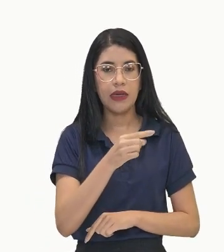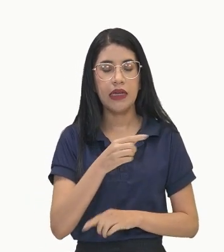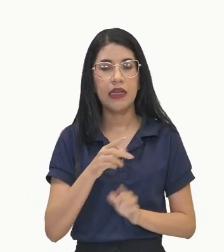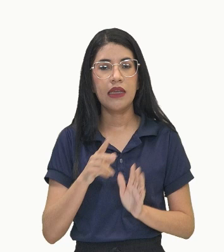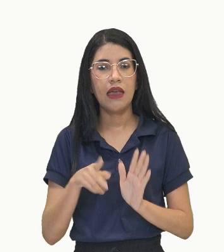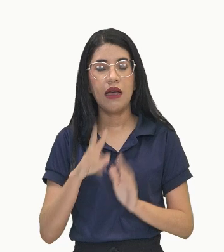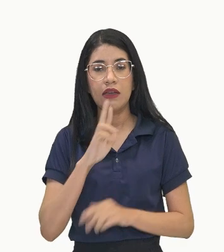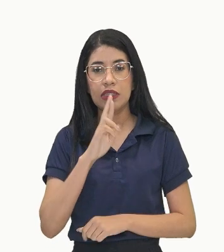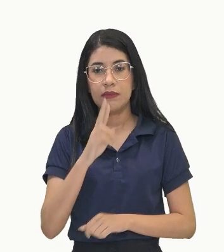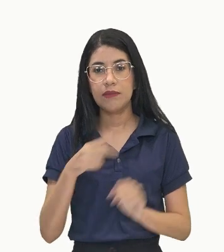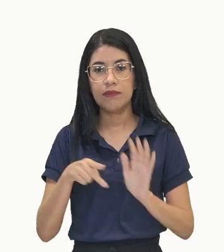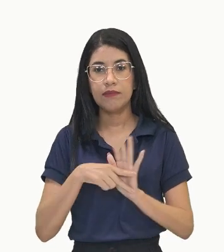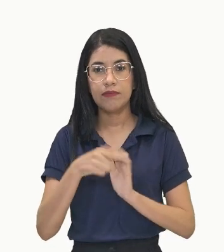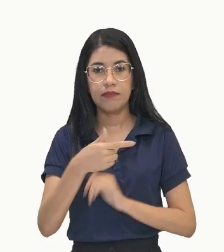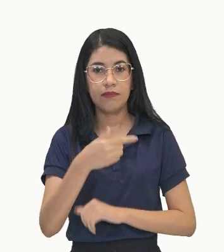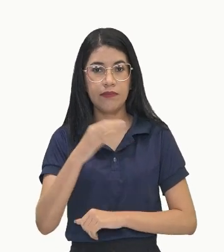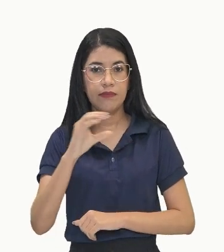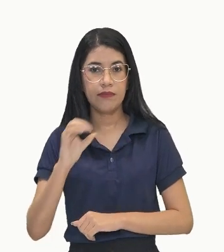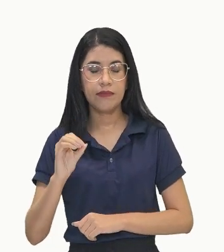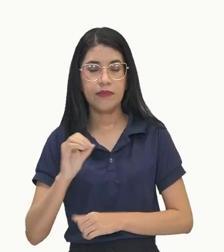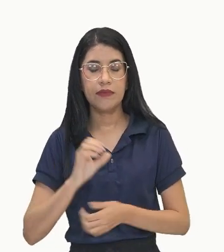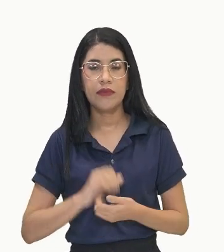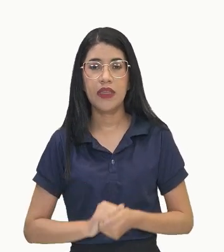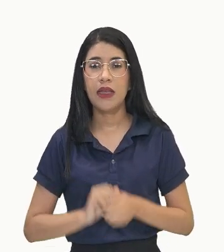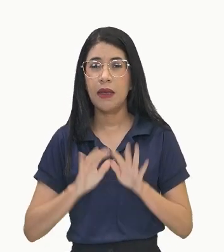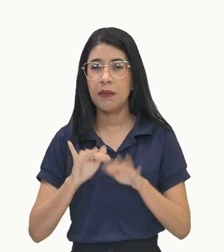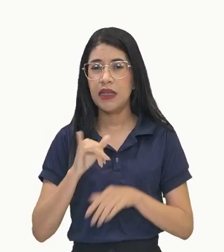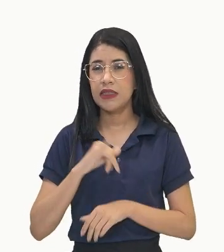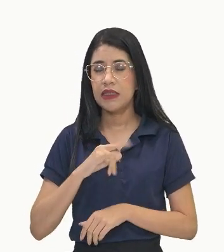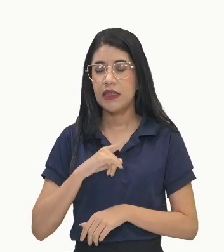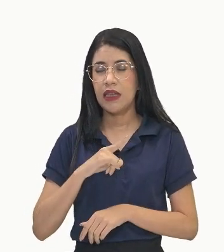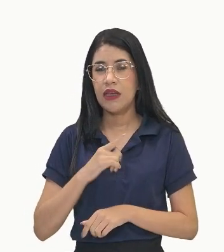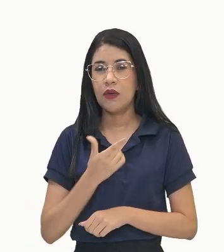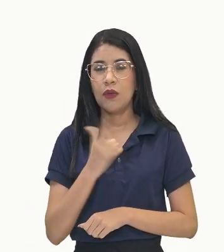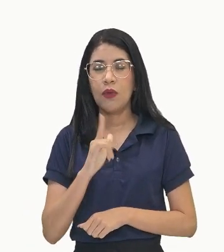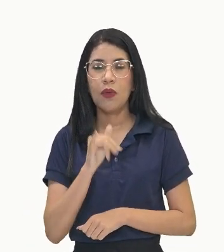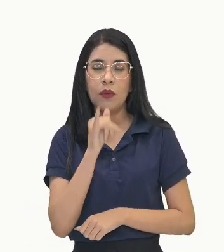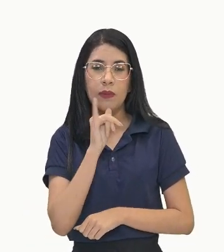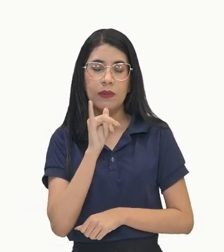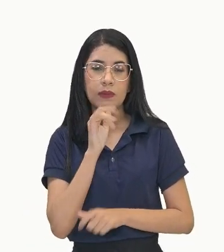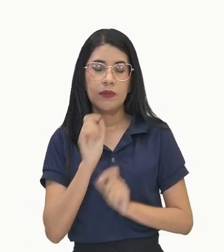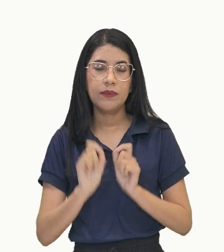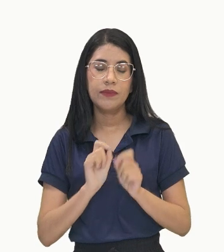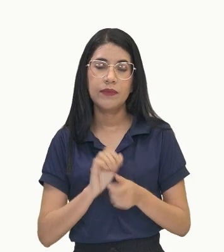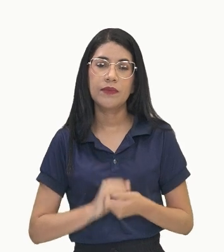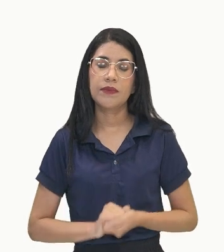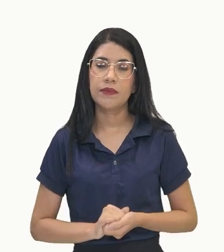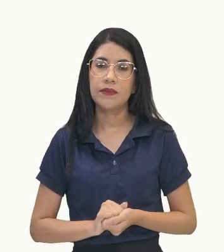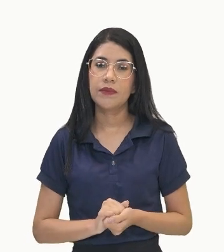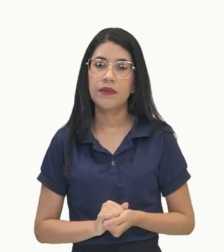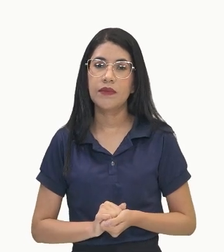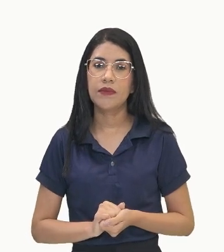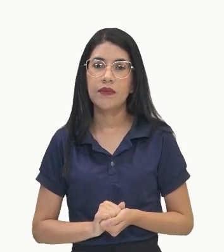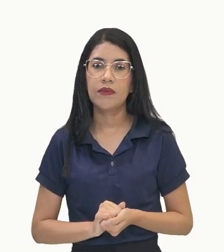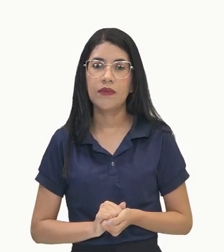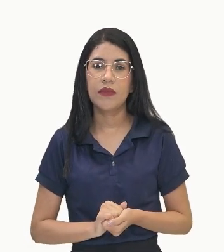70, tá? Mas se eu tenho outra situação, ou seja,